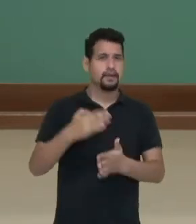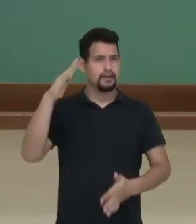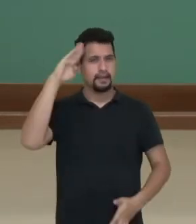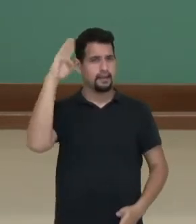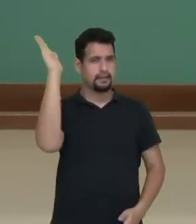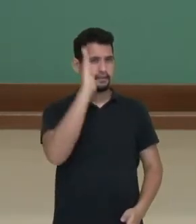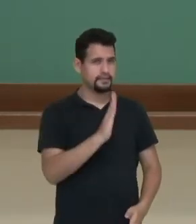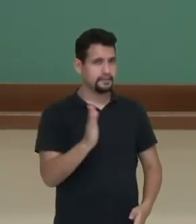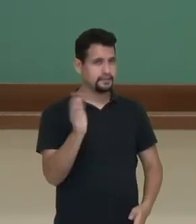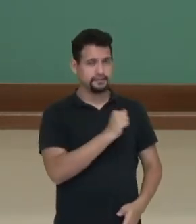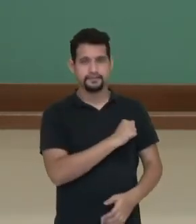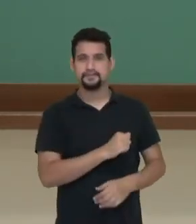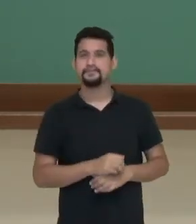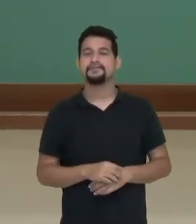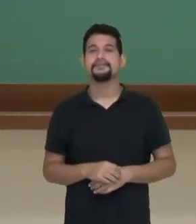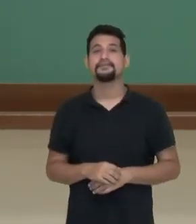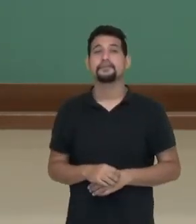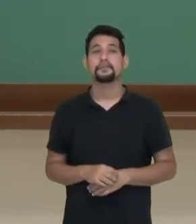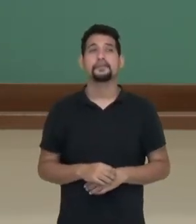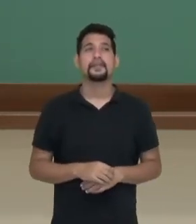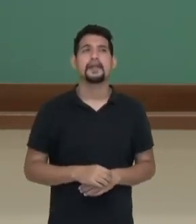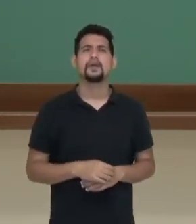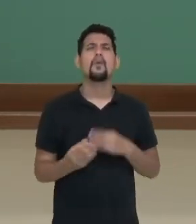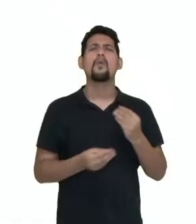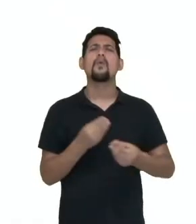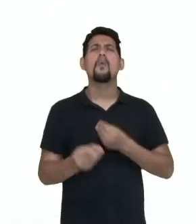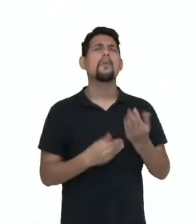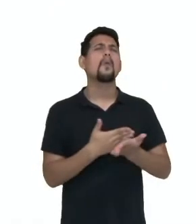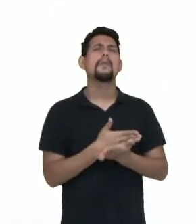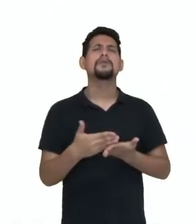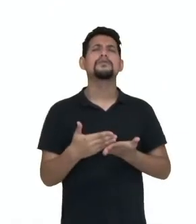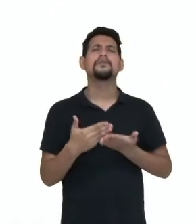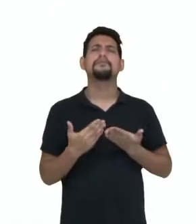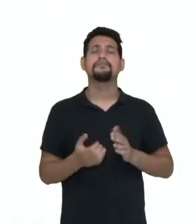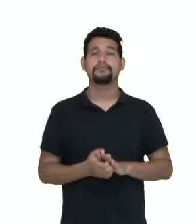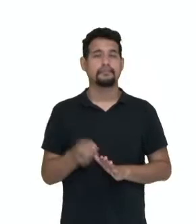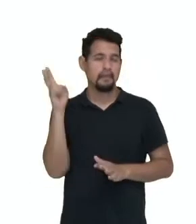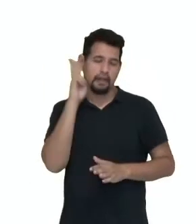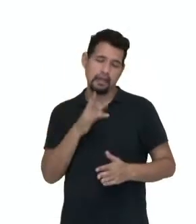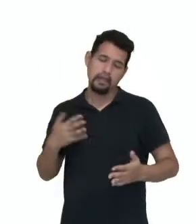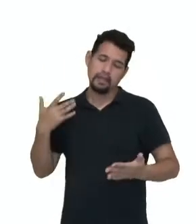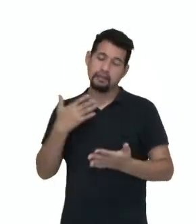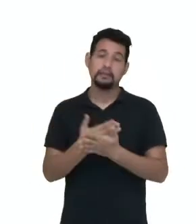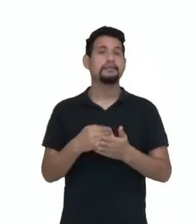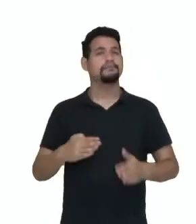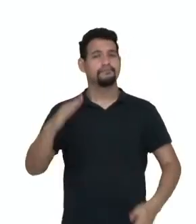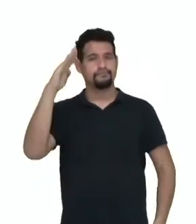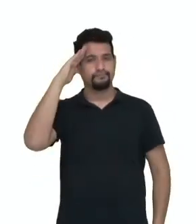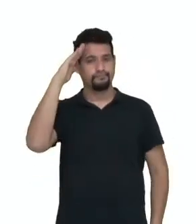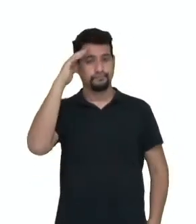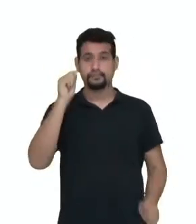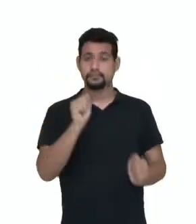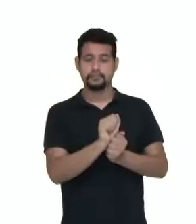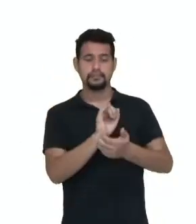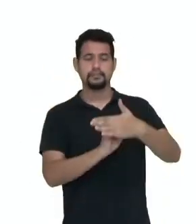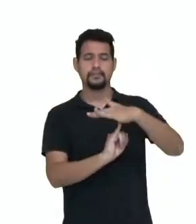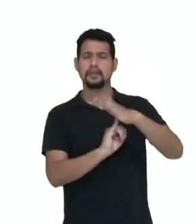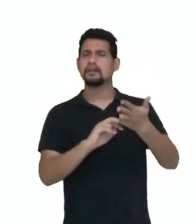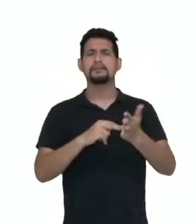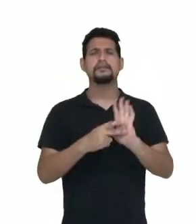Brasileiro? Então, nascimento. Historicamente, o Exército como uma instituição,